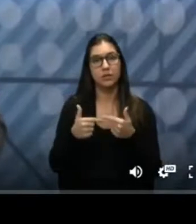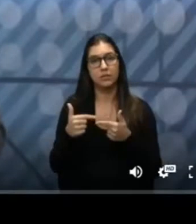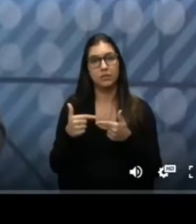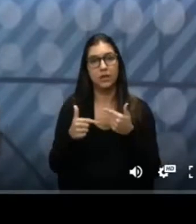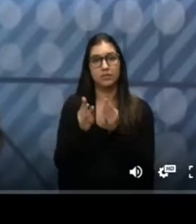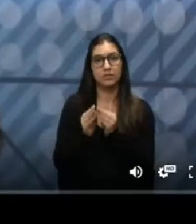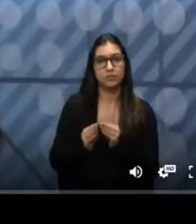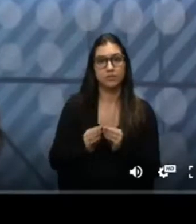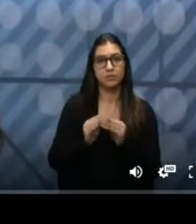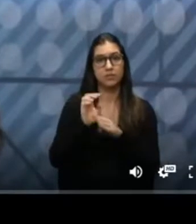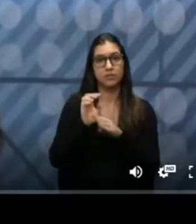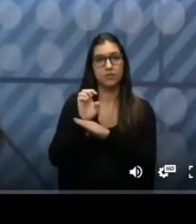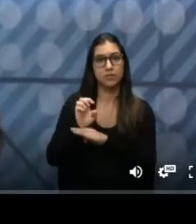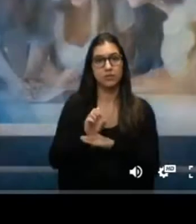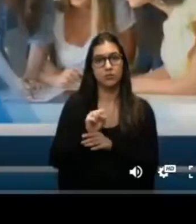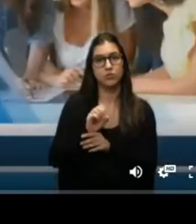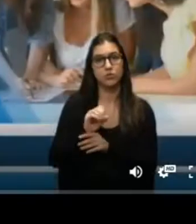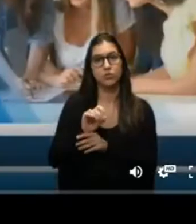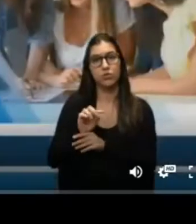com compostos de estado sólido.